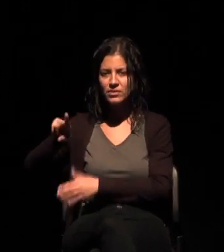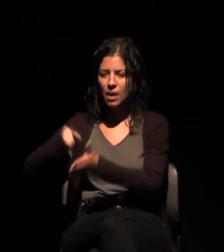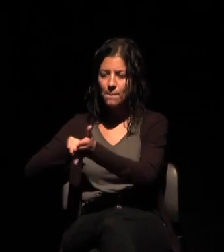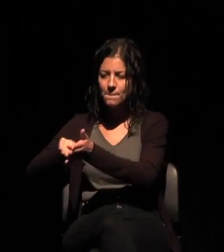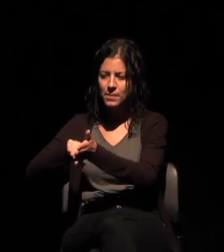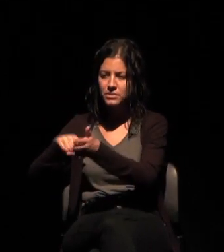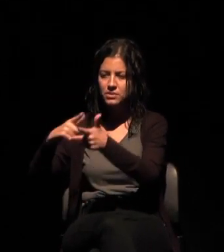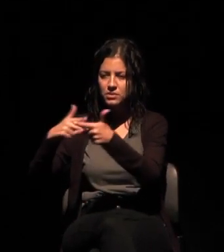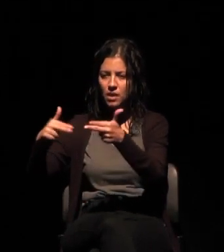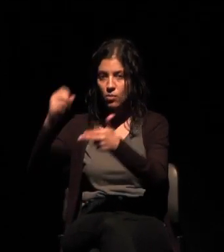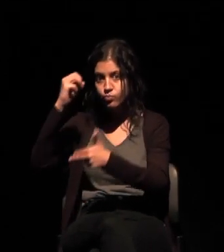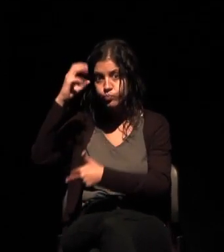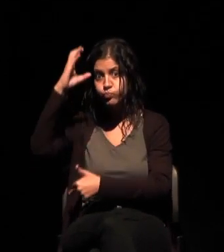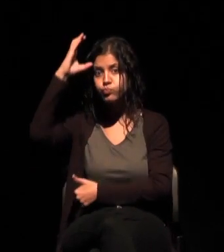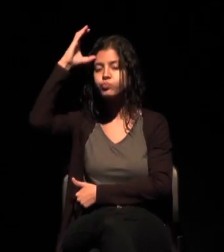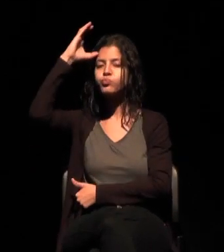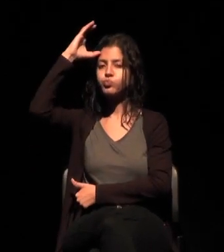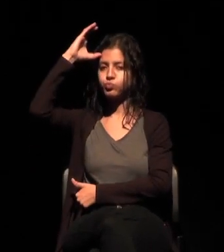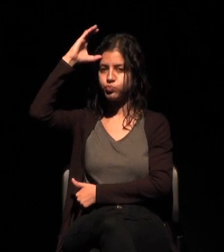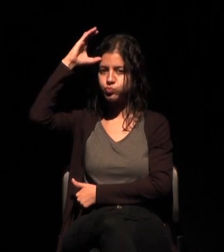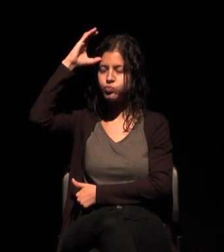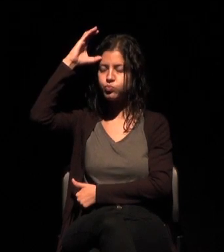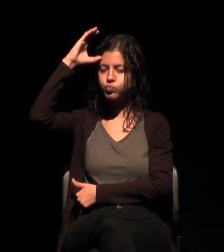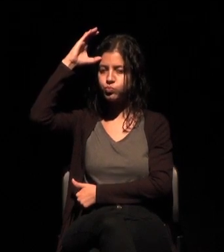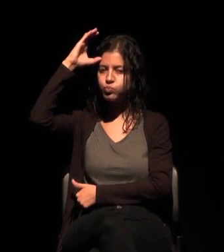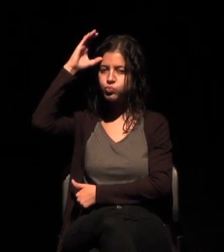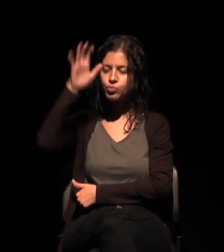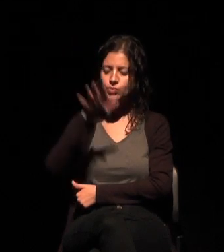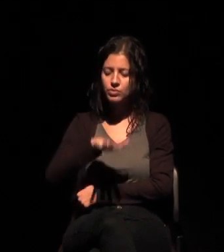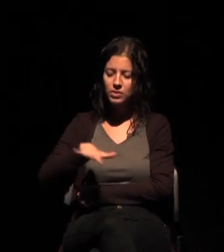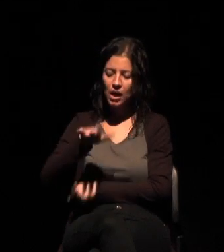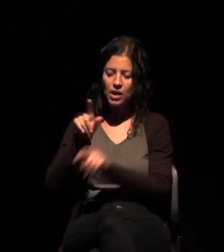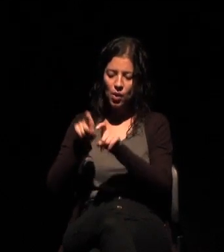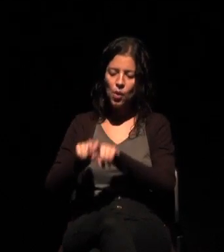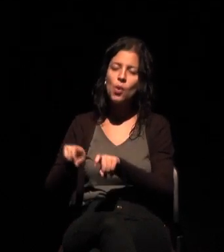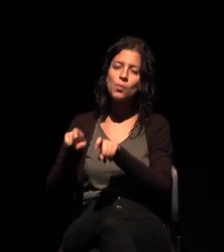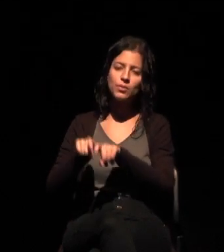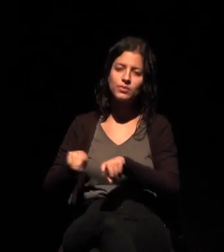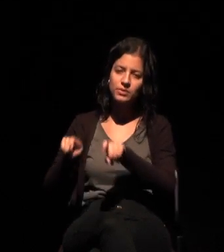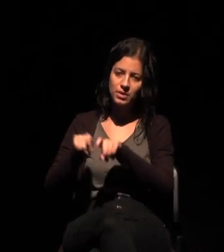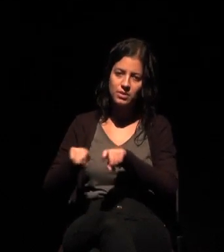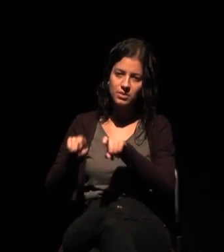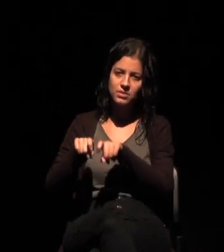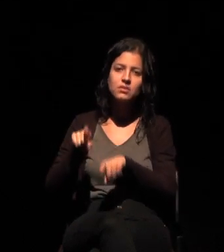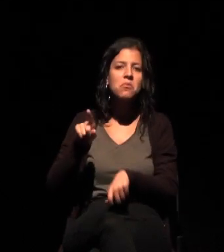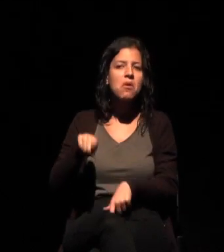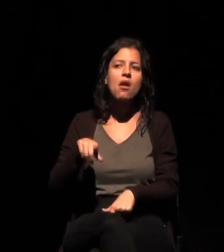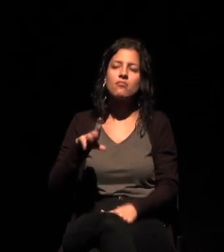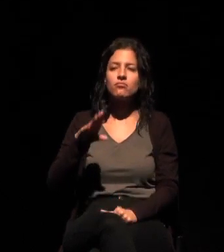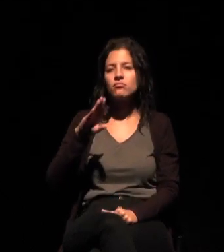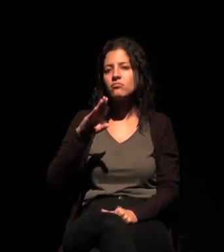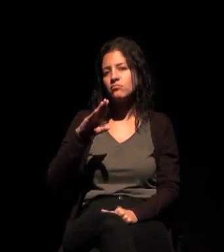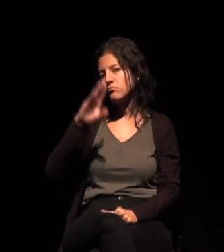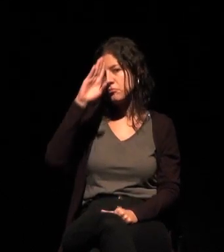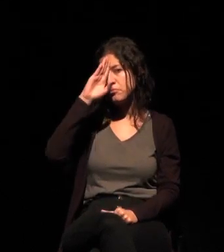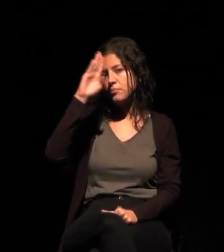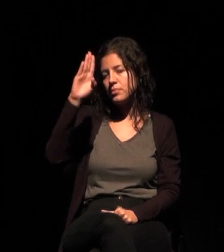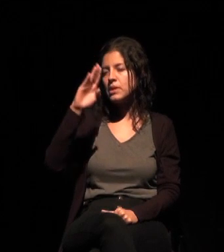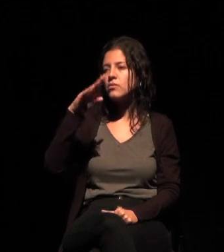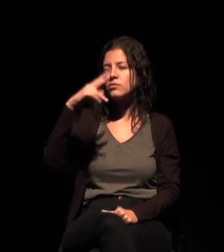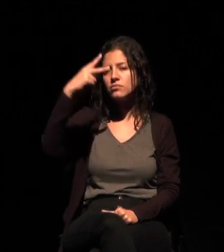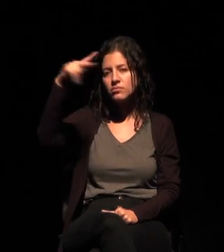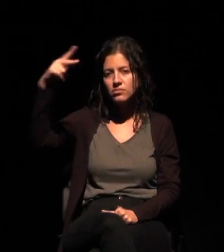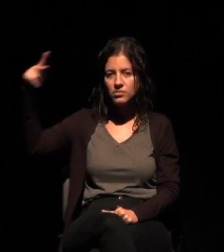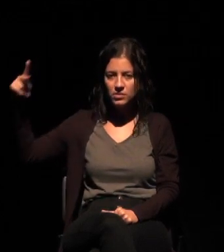justamento em torno da base tecnológica que tem sido uma prioridade para todas as instituições